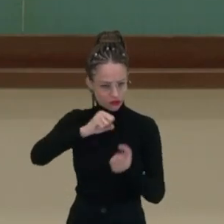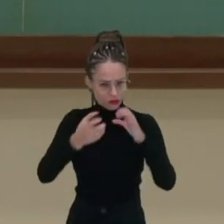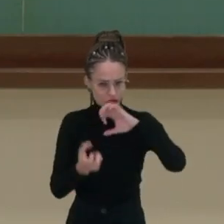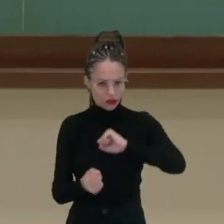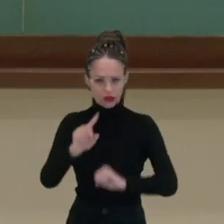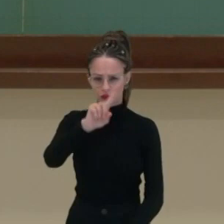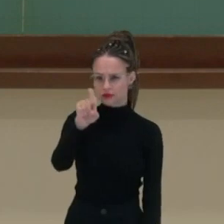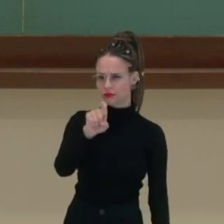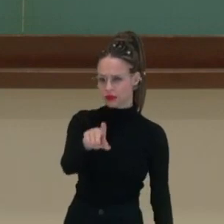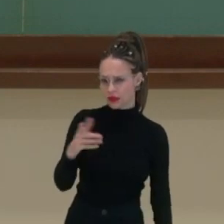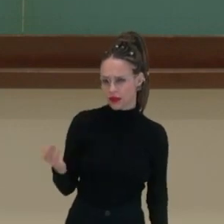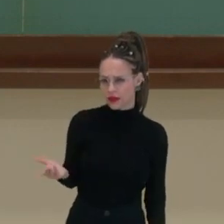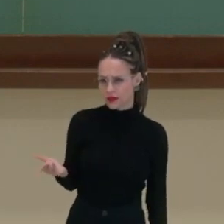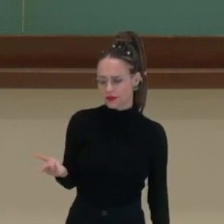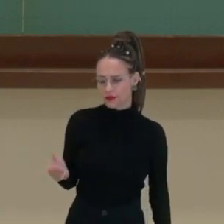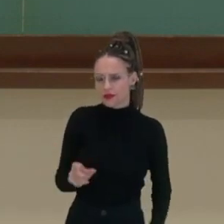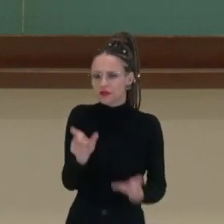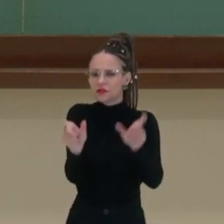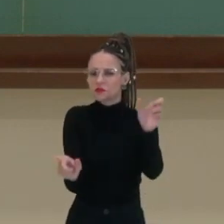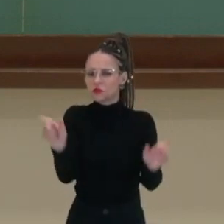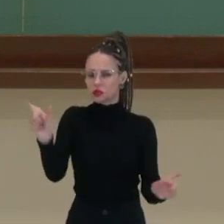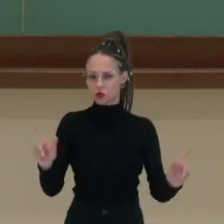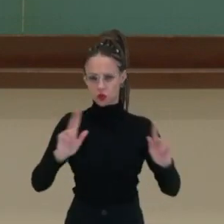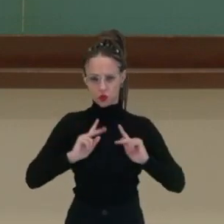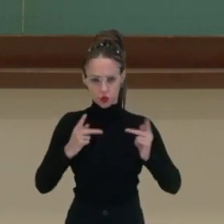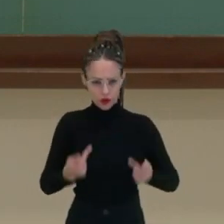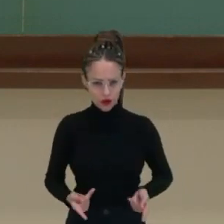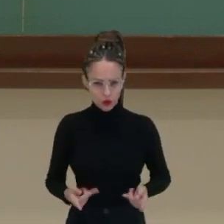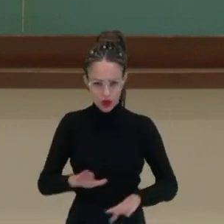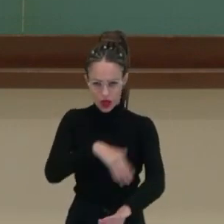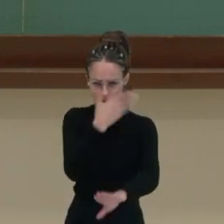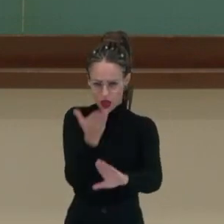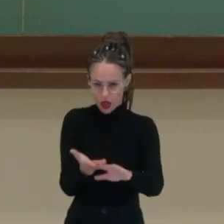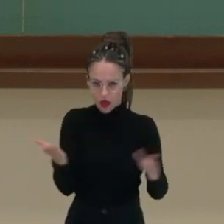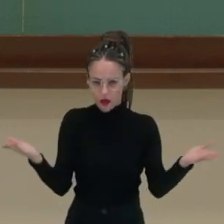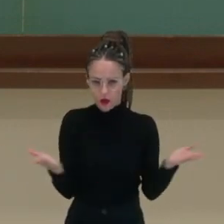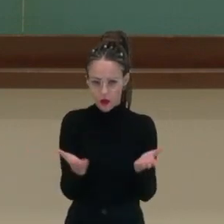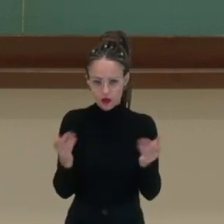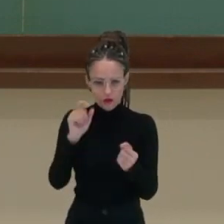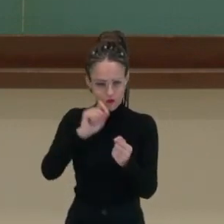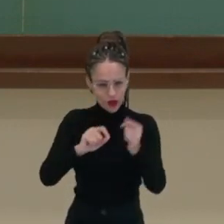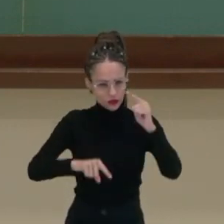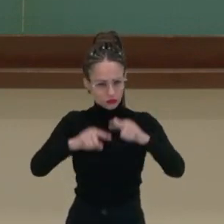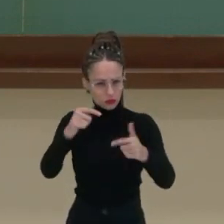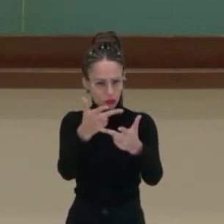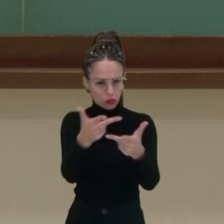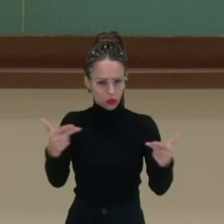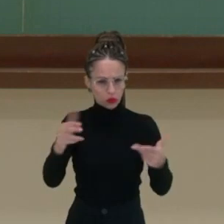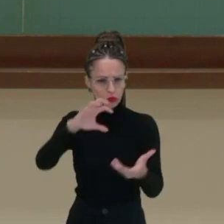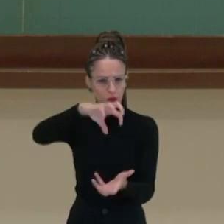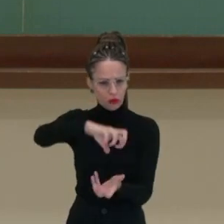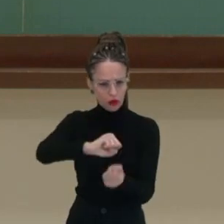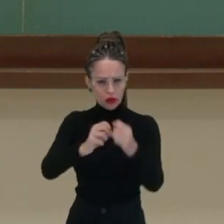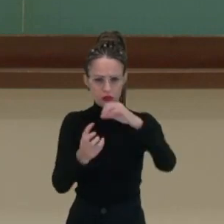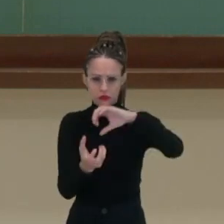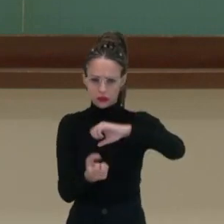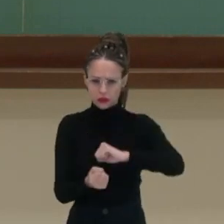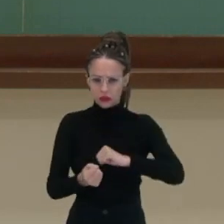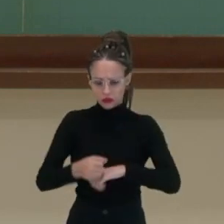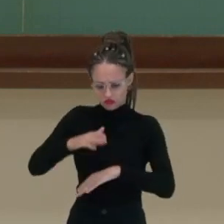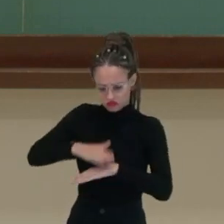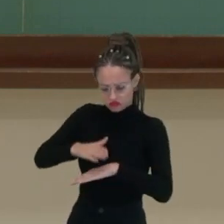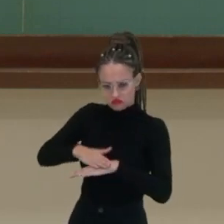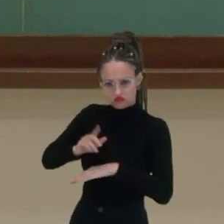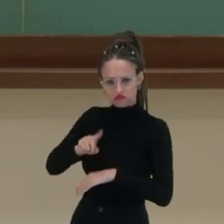Será que as pessoas, o ser humano, ainda produz produtos artesanais para o seu sustento,